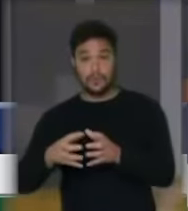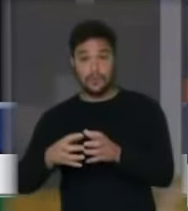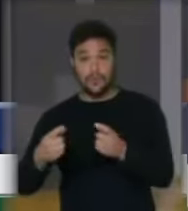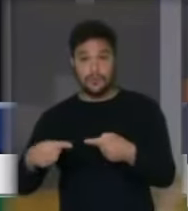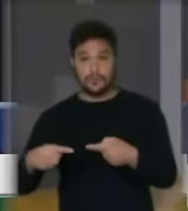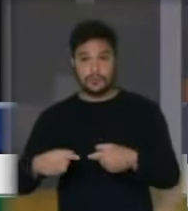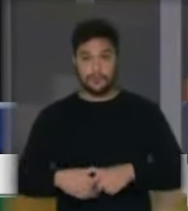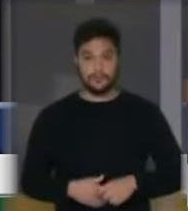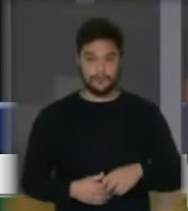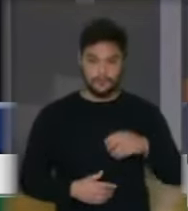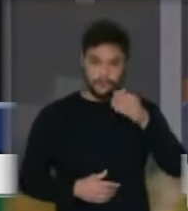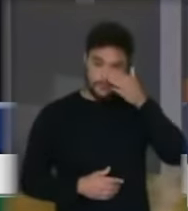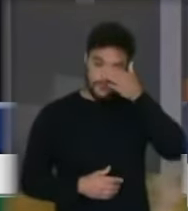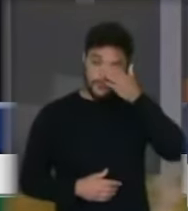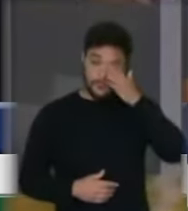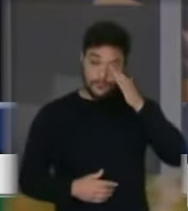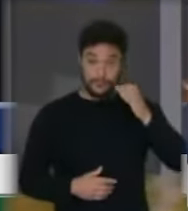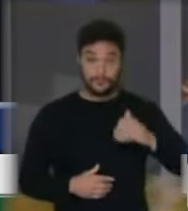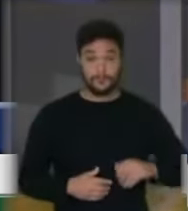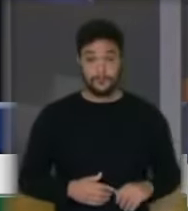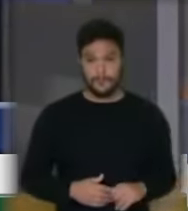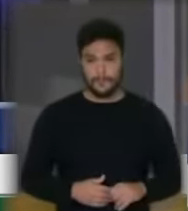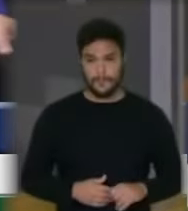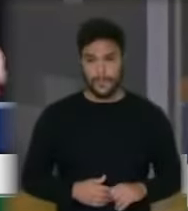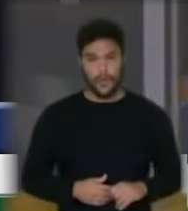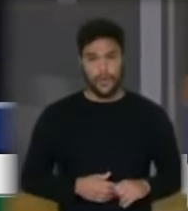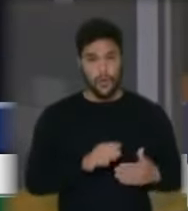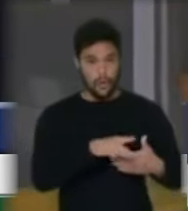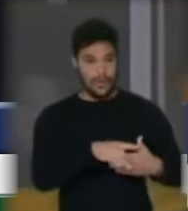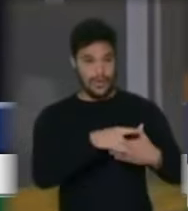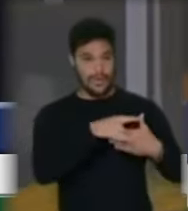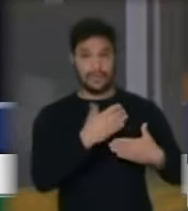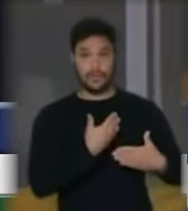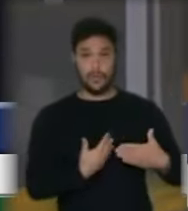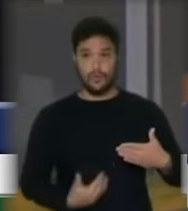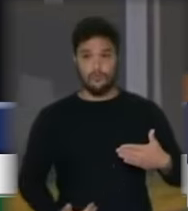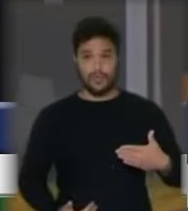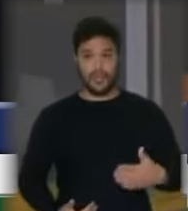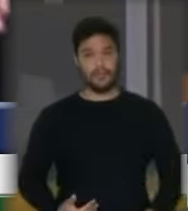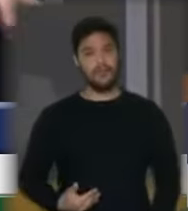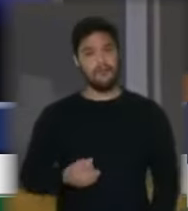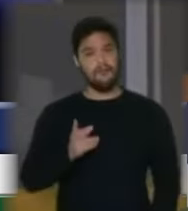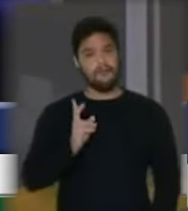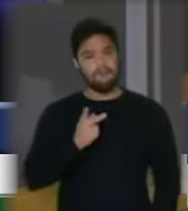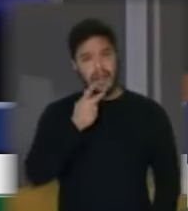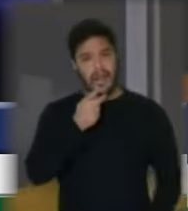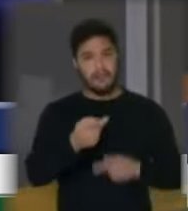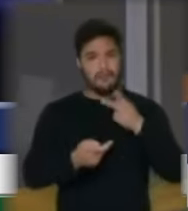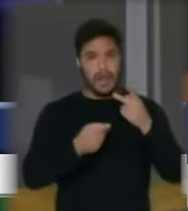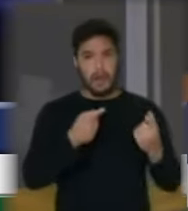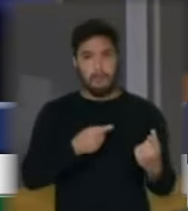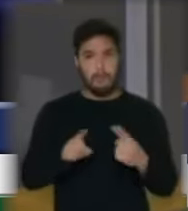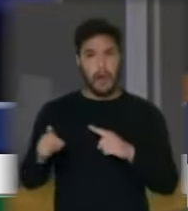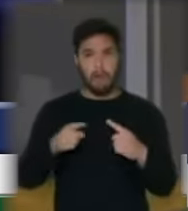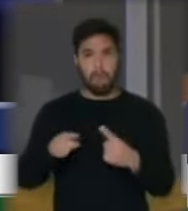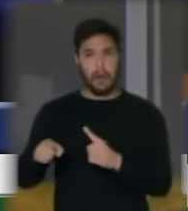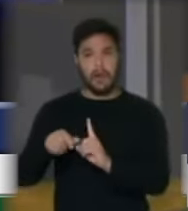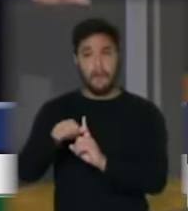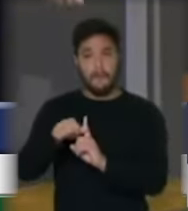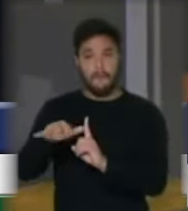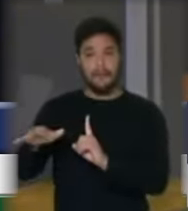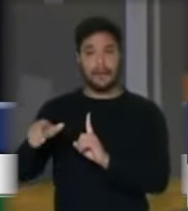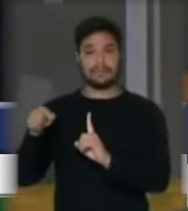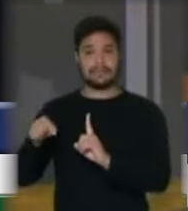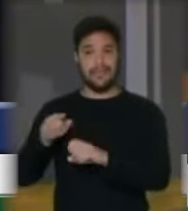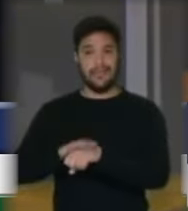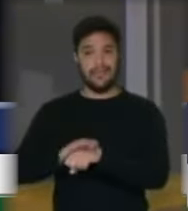Bom, ouvir aqui o líder do governo a todo momento fazendo seus ataques à autonomia do Banco Central. E é